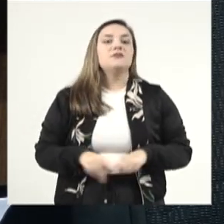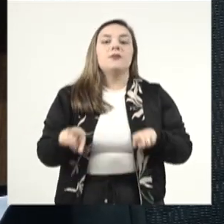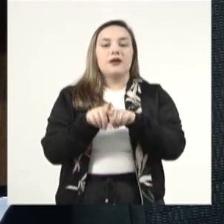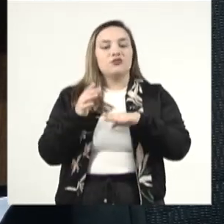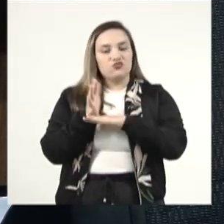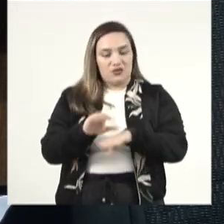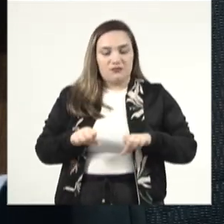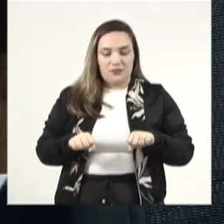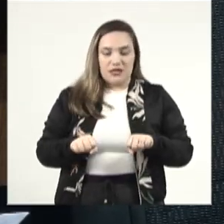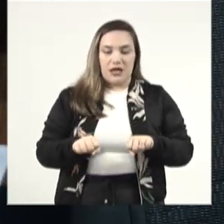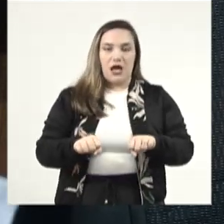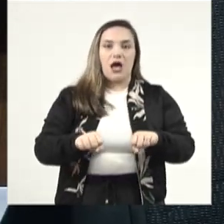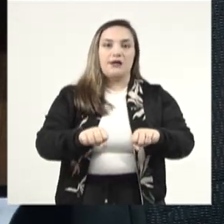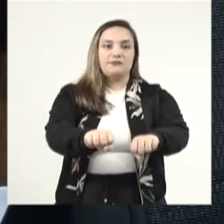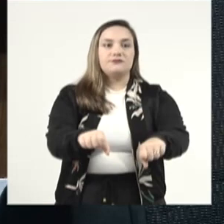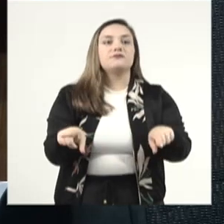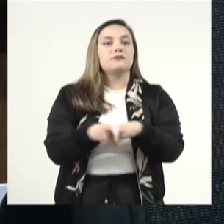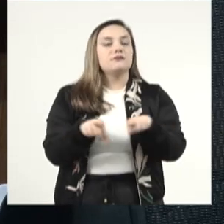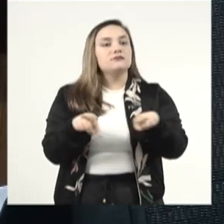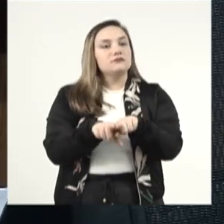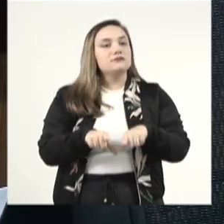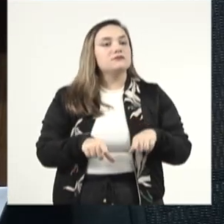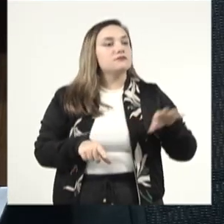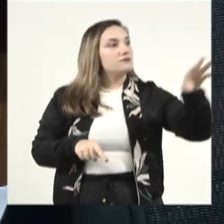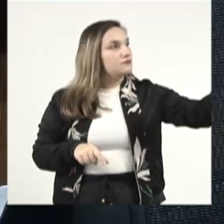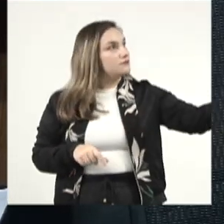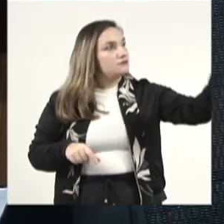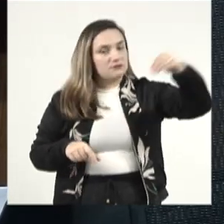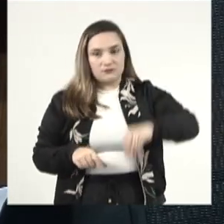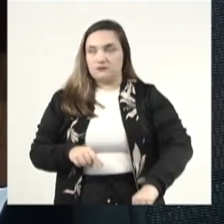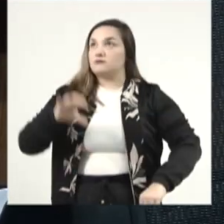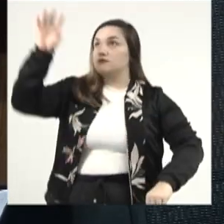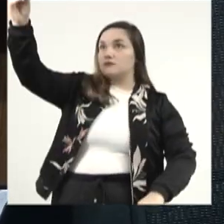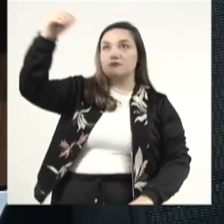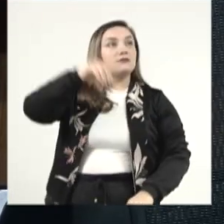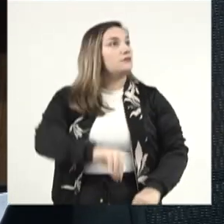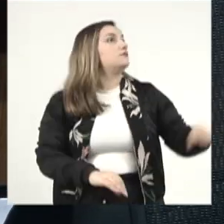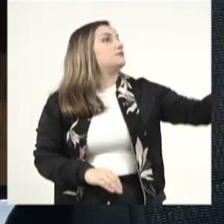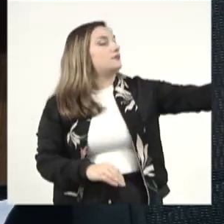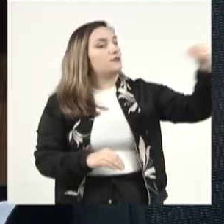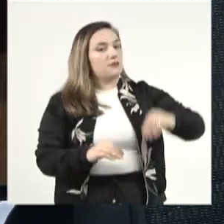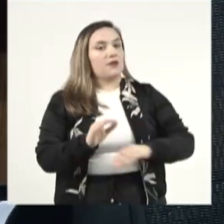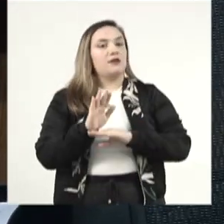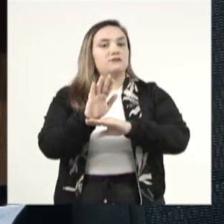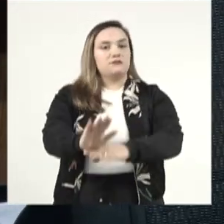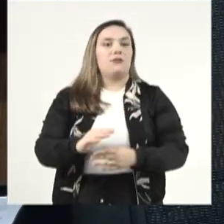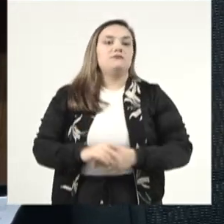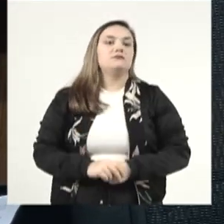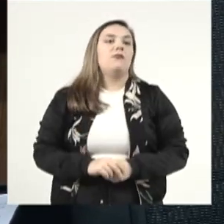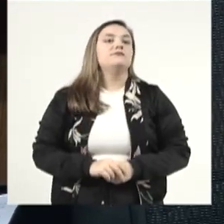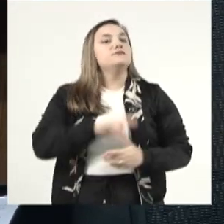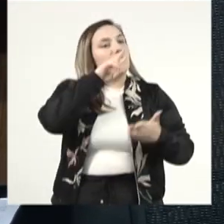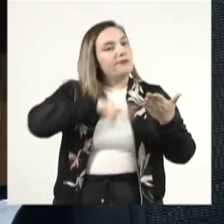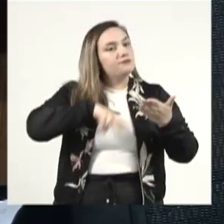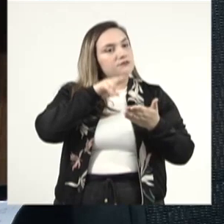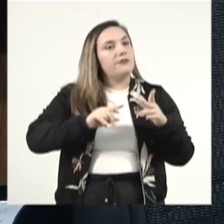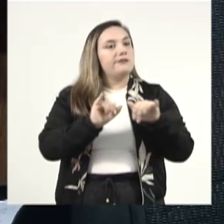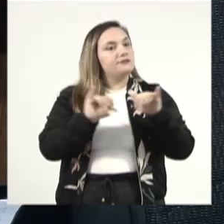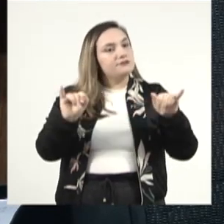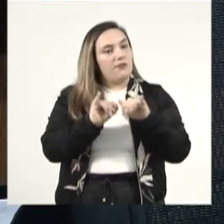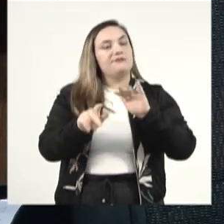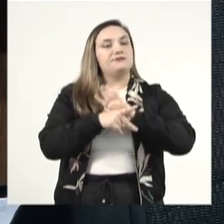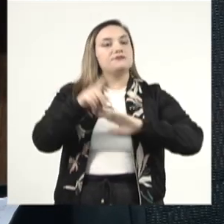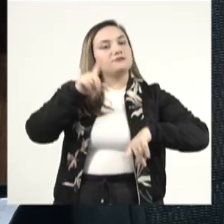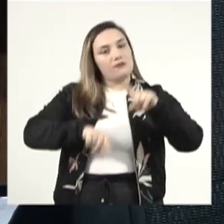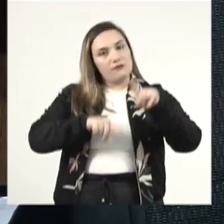compras. 4. Pegar e colocar o objeto desejado no carrinho de compras. 5. Ler as informações referentes a